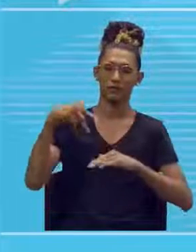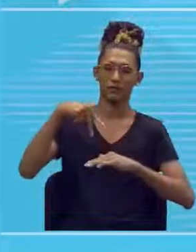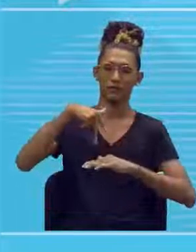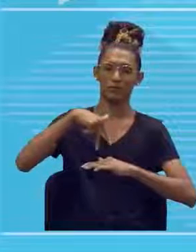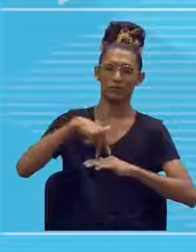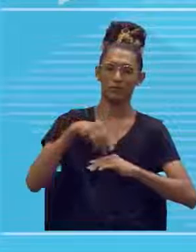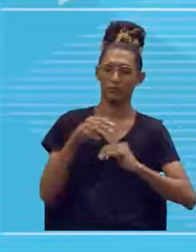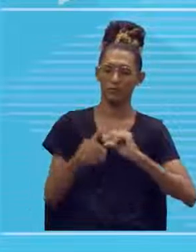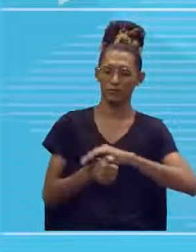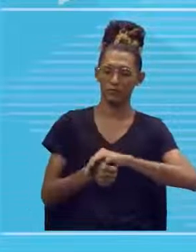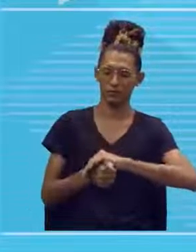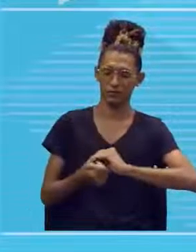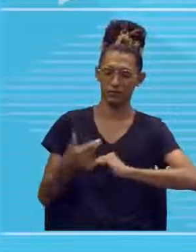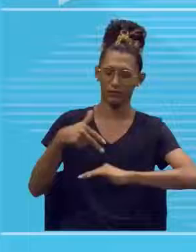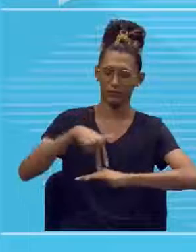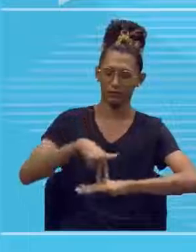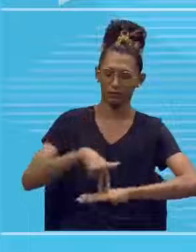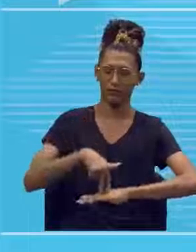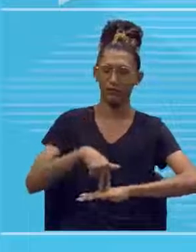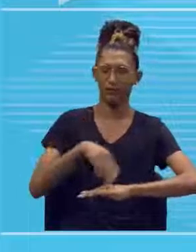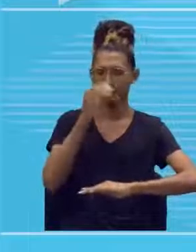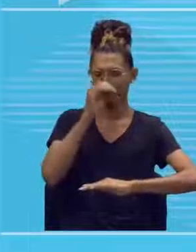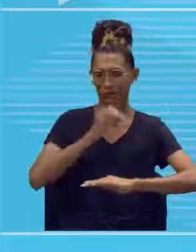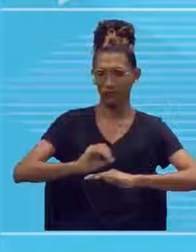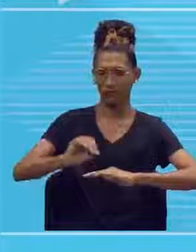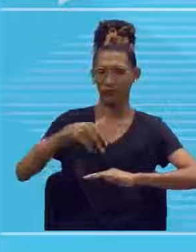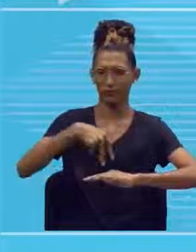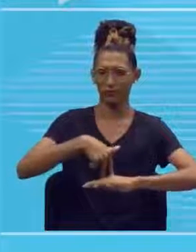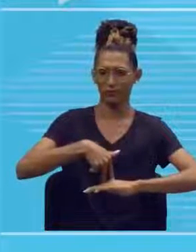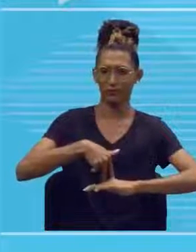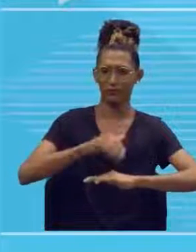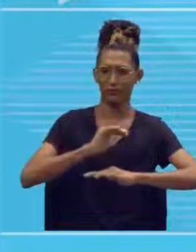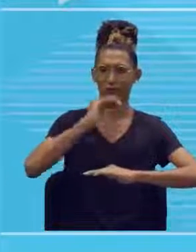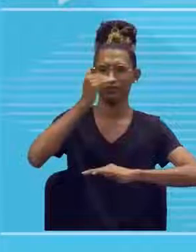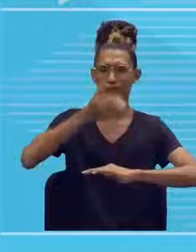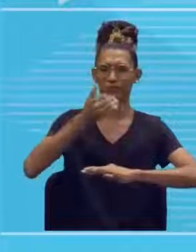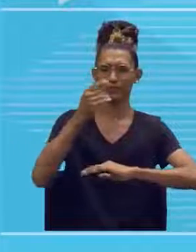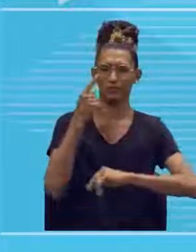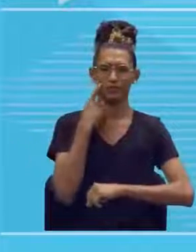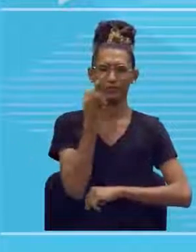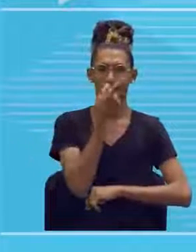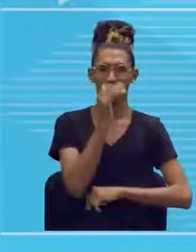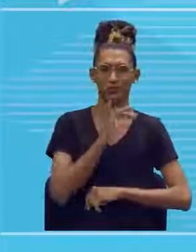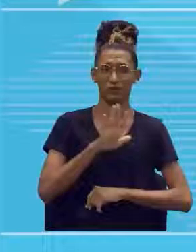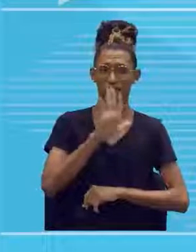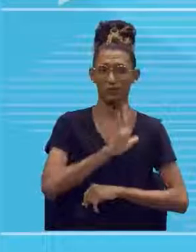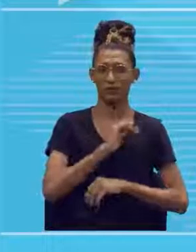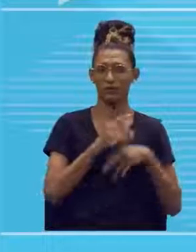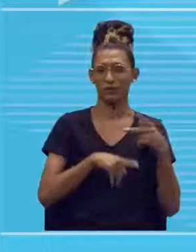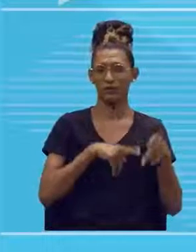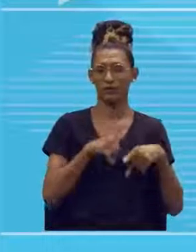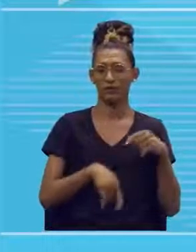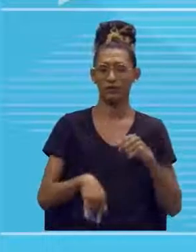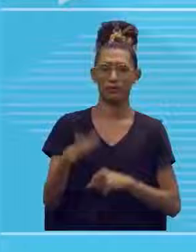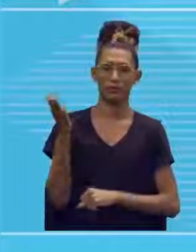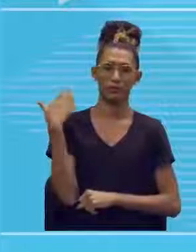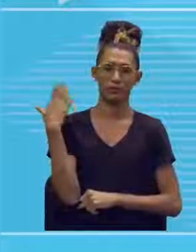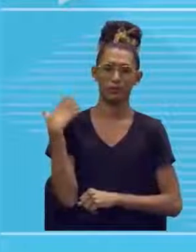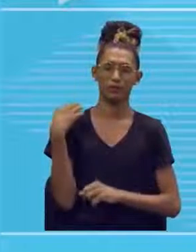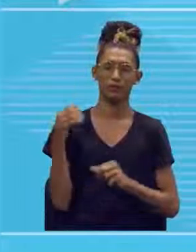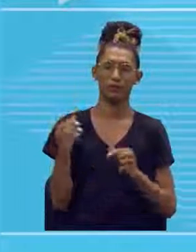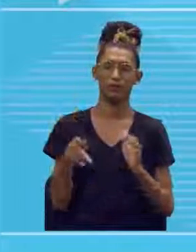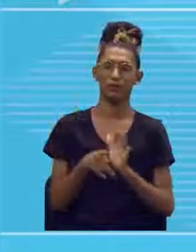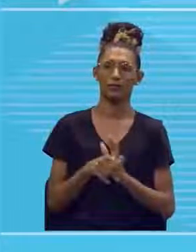grande tartaruga massa né Então olha só os povos nativos antigos